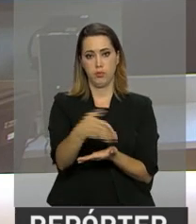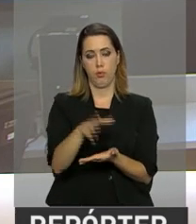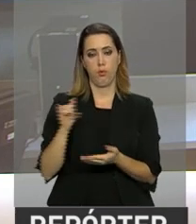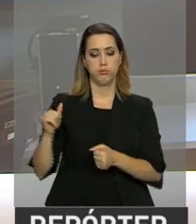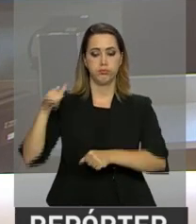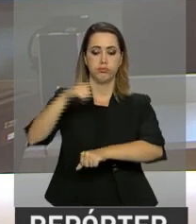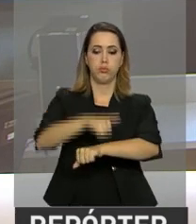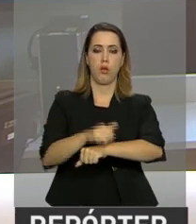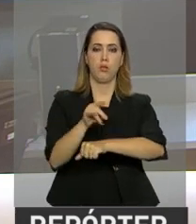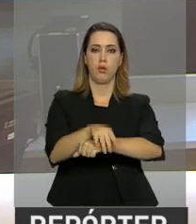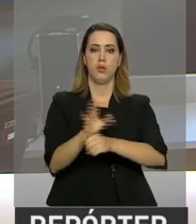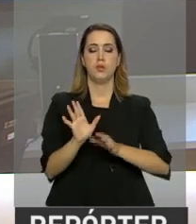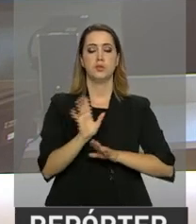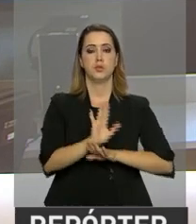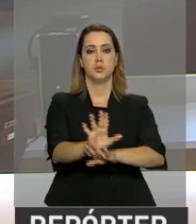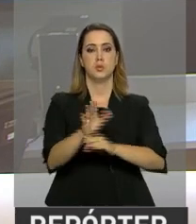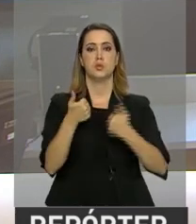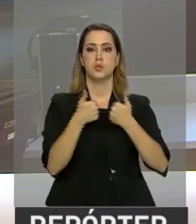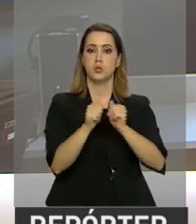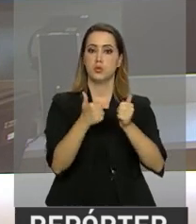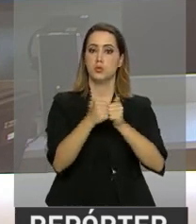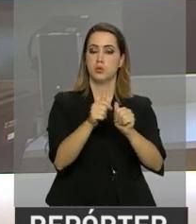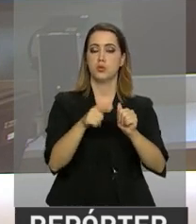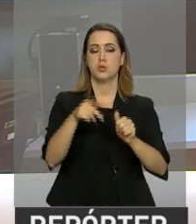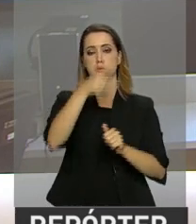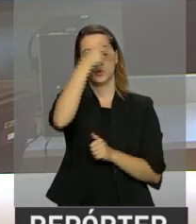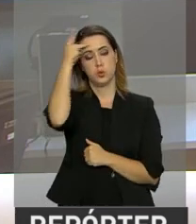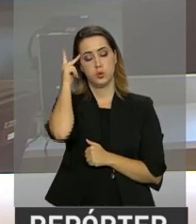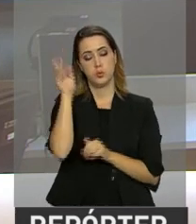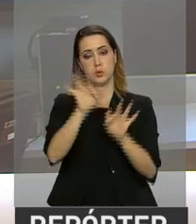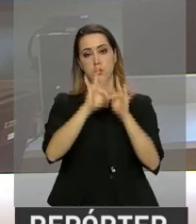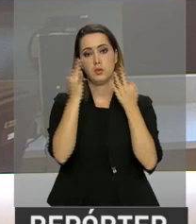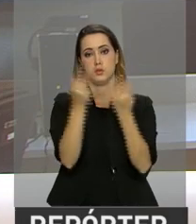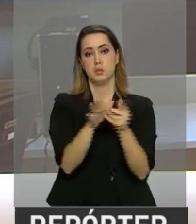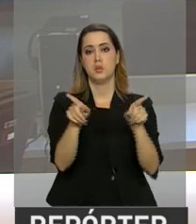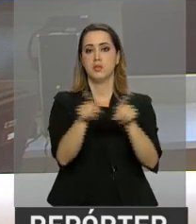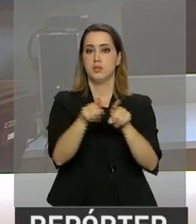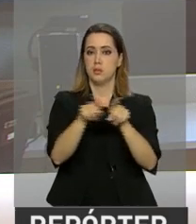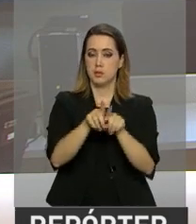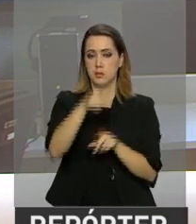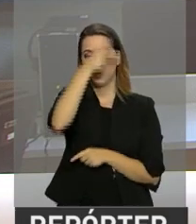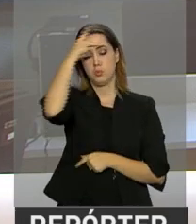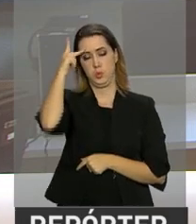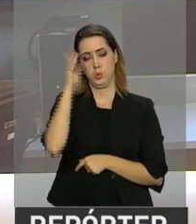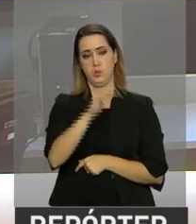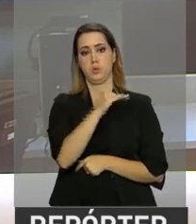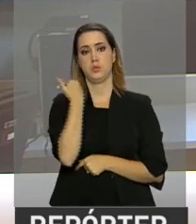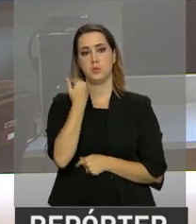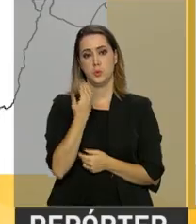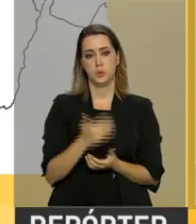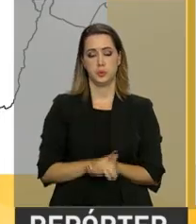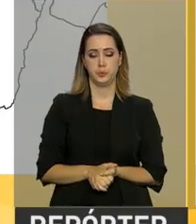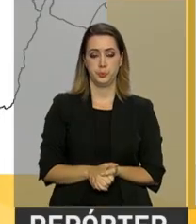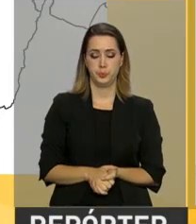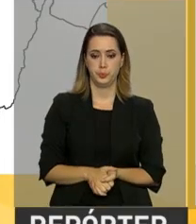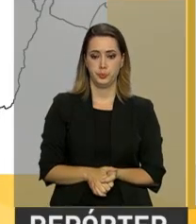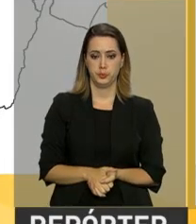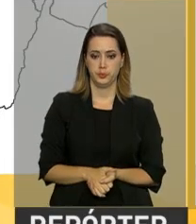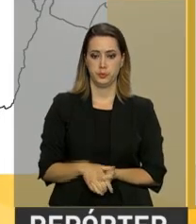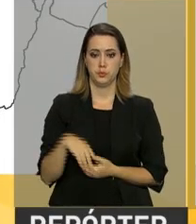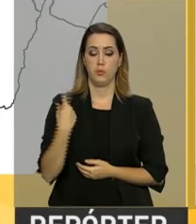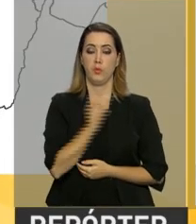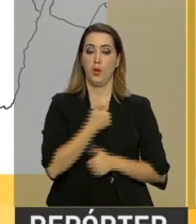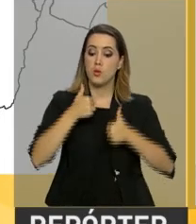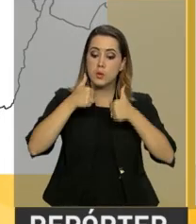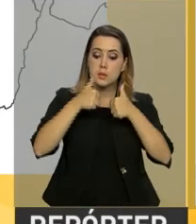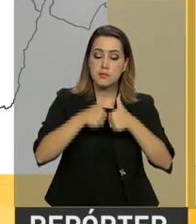para ajudar no transporte de familiares e corpos da tragédia que matou mais de 70 pessoas na Colômbia. Nós